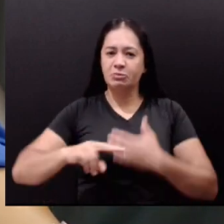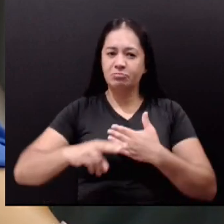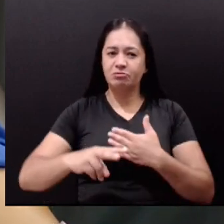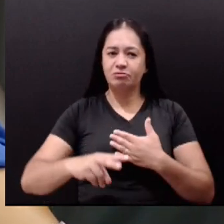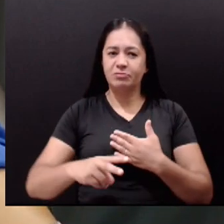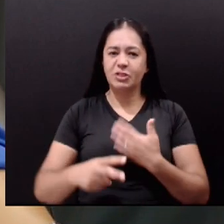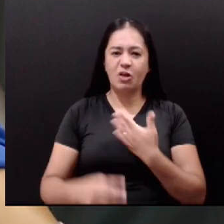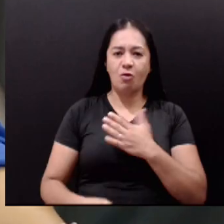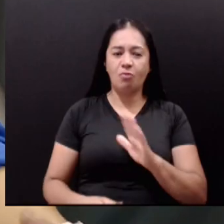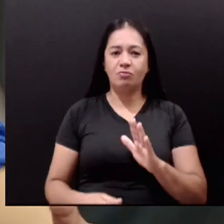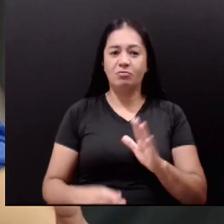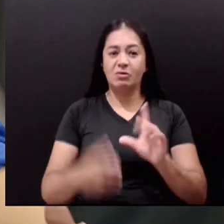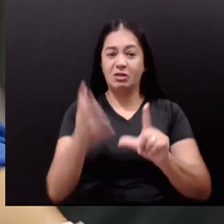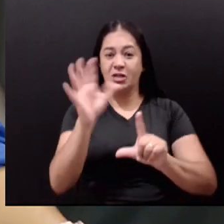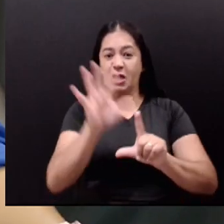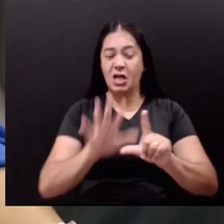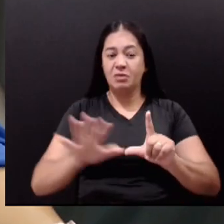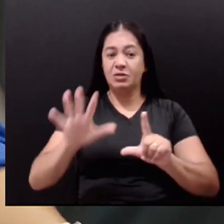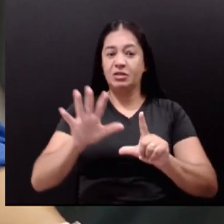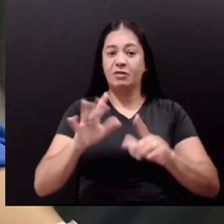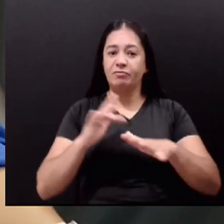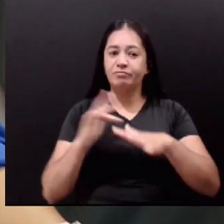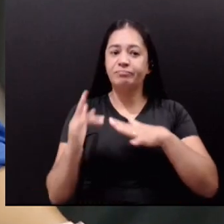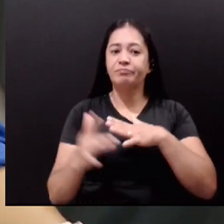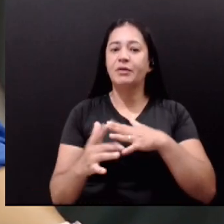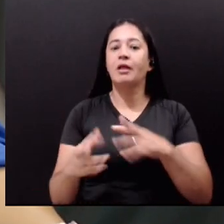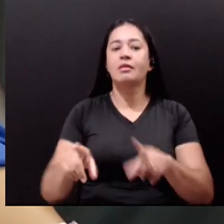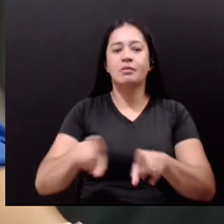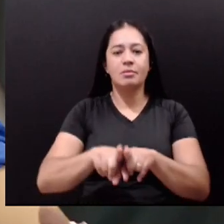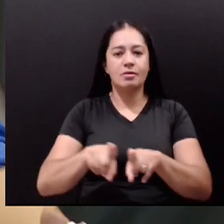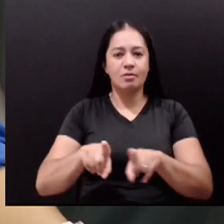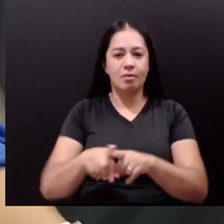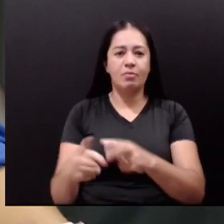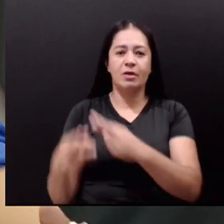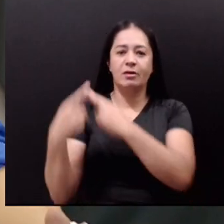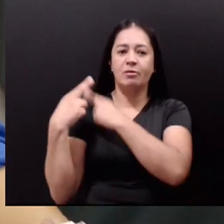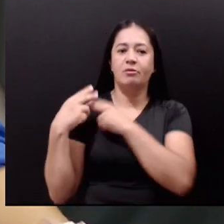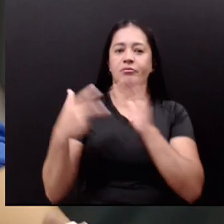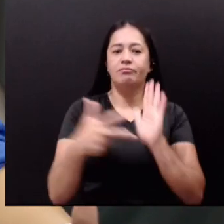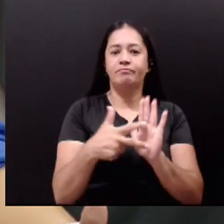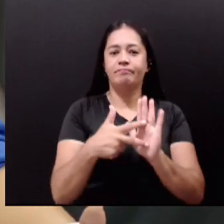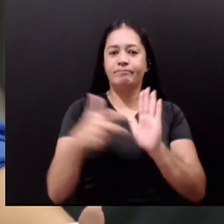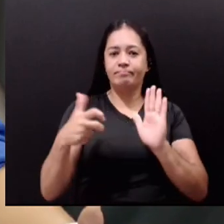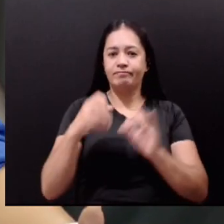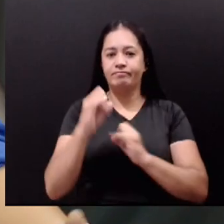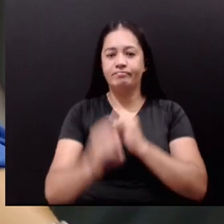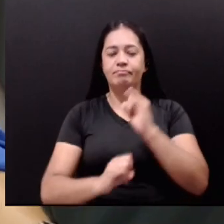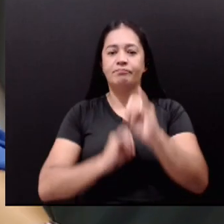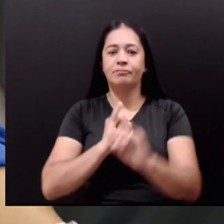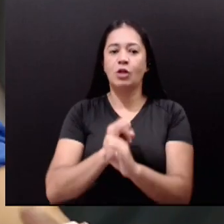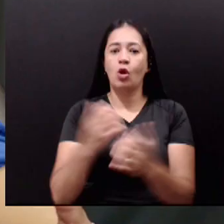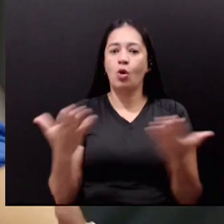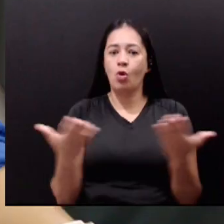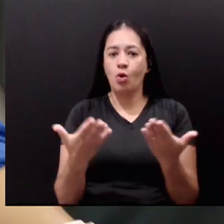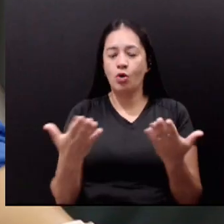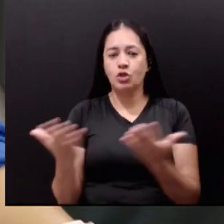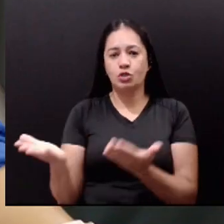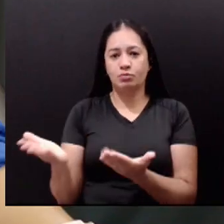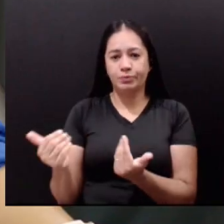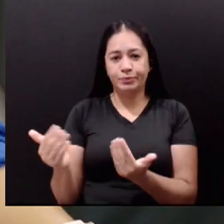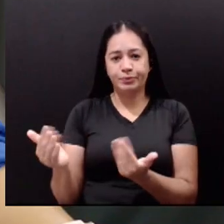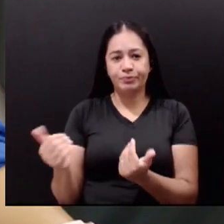de redes sociais também são responsáveis pelos crimes digitais cometidos hoje pelos jovens. Existe alguma